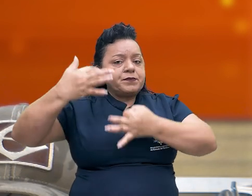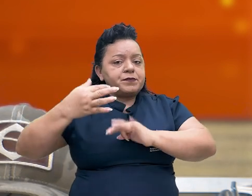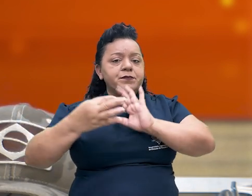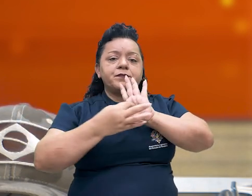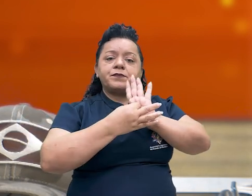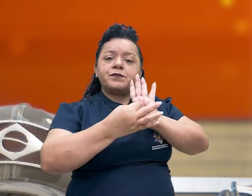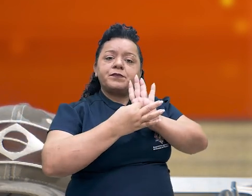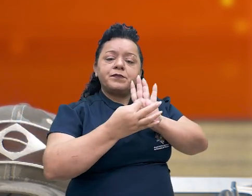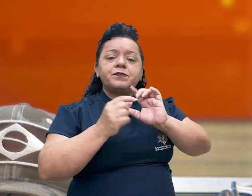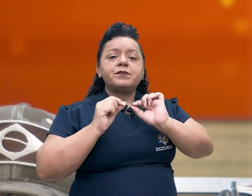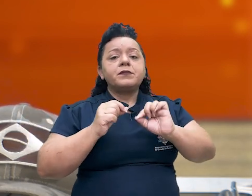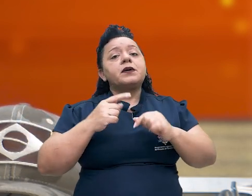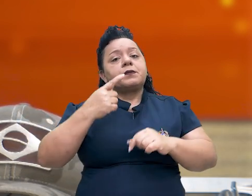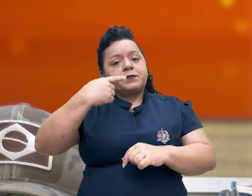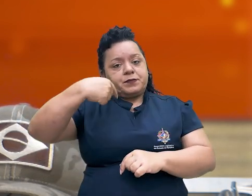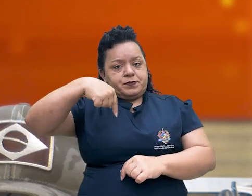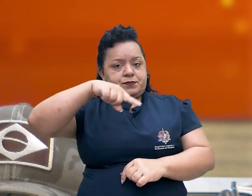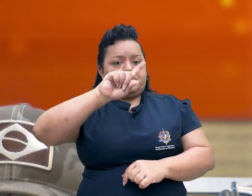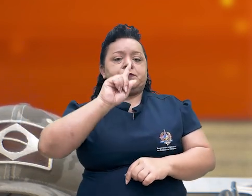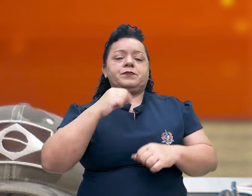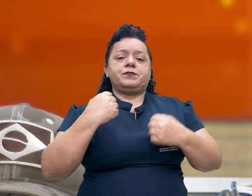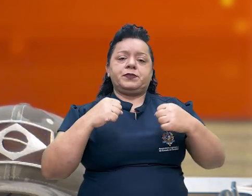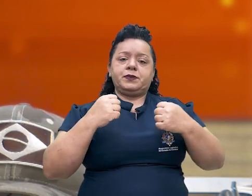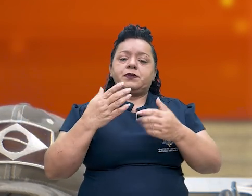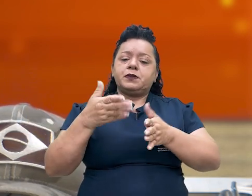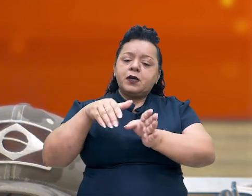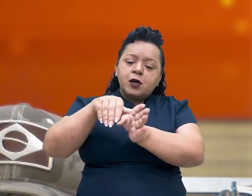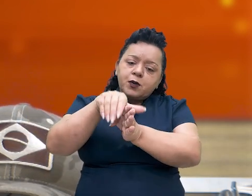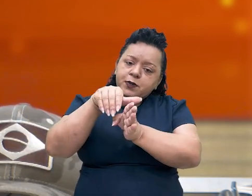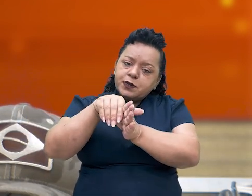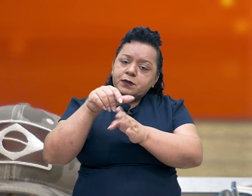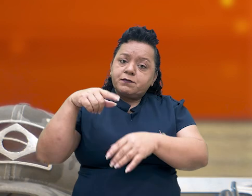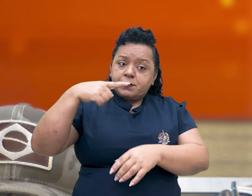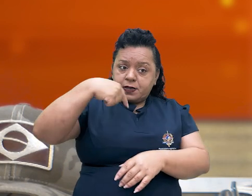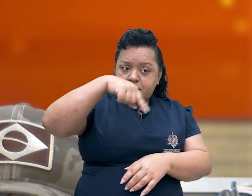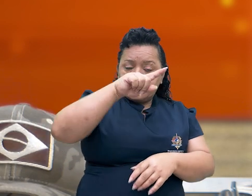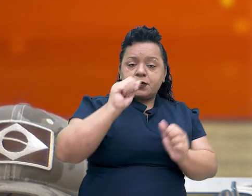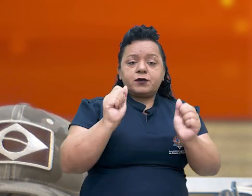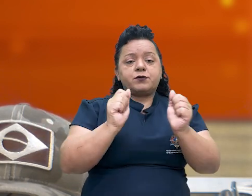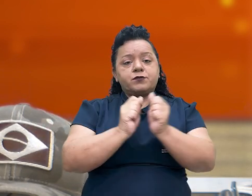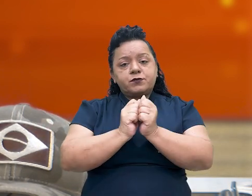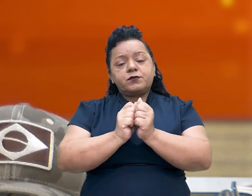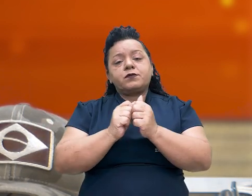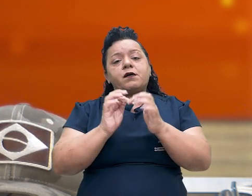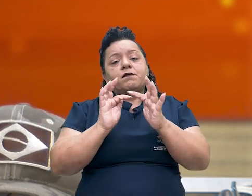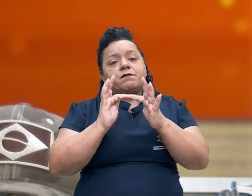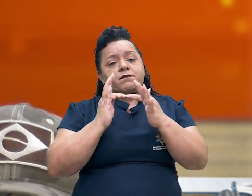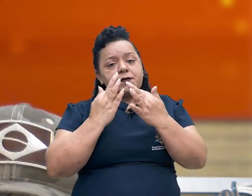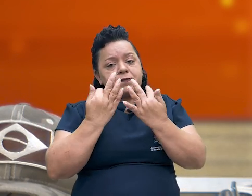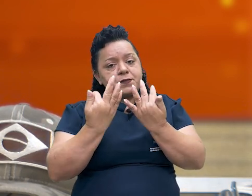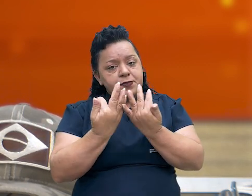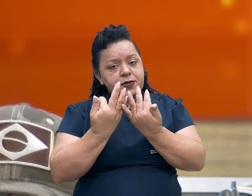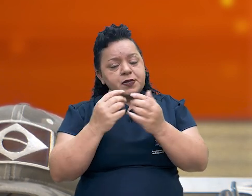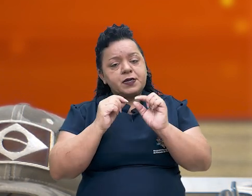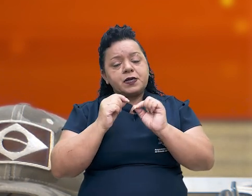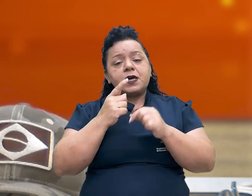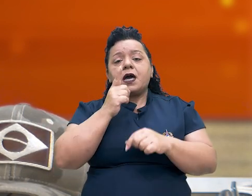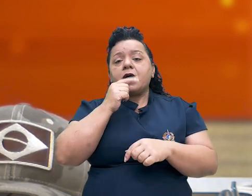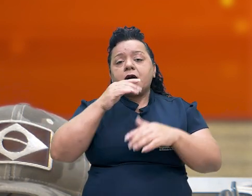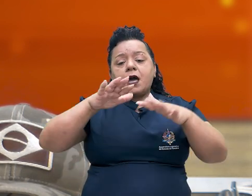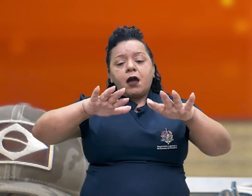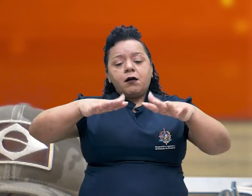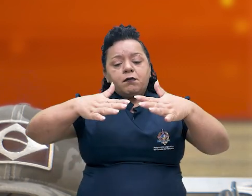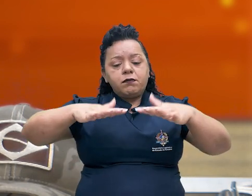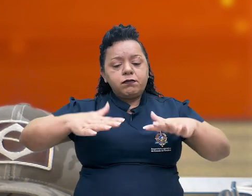se antecipe para que a gente possa levar em suma essas famílias eh Lembrando que com a baixa do Rio Madeira o